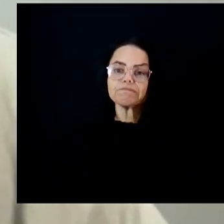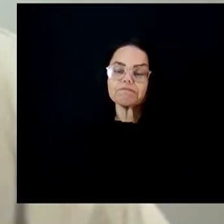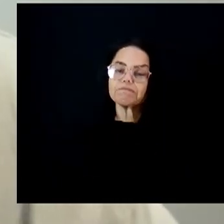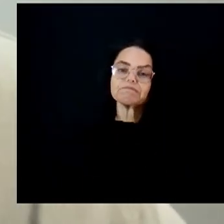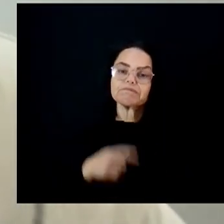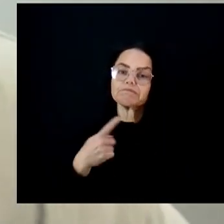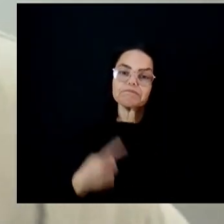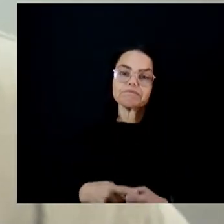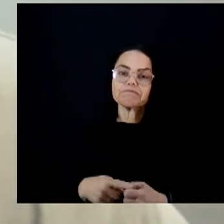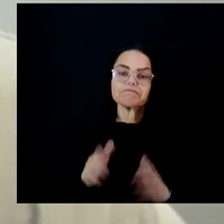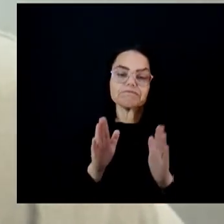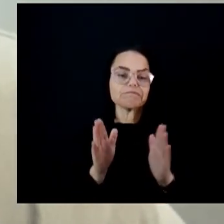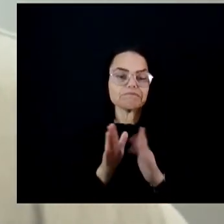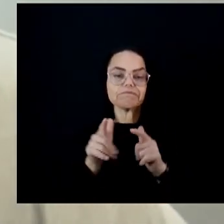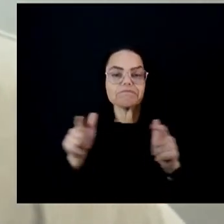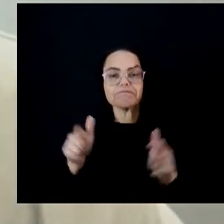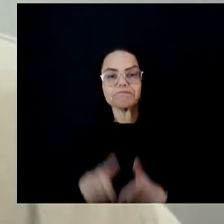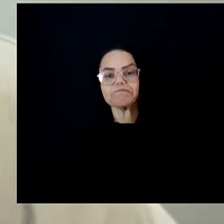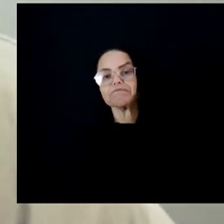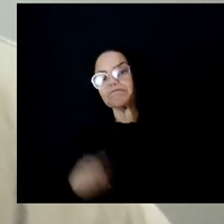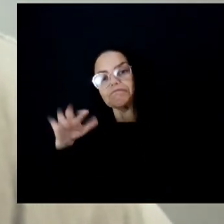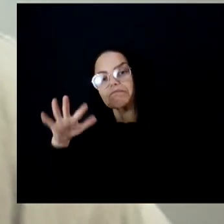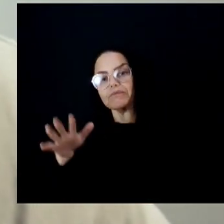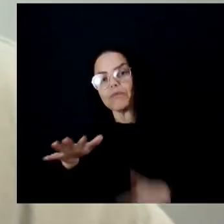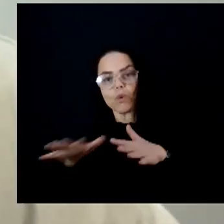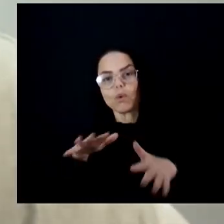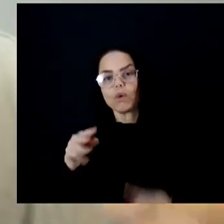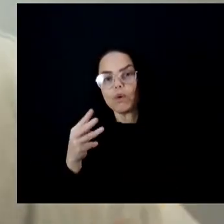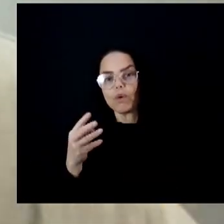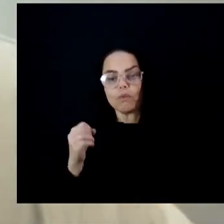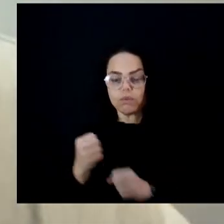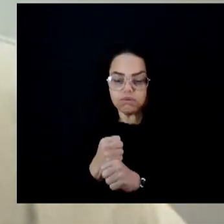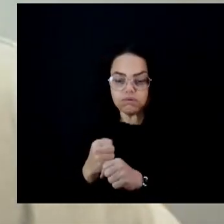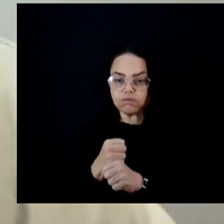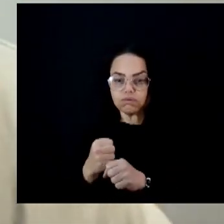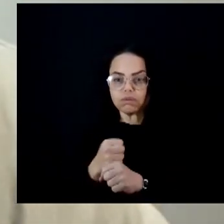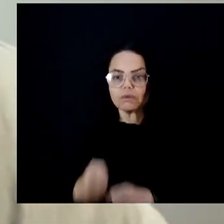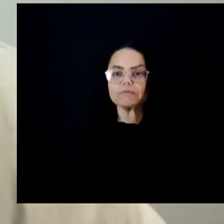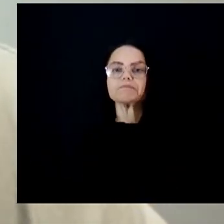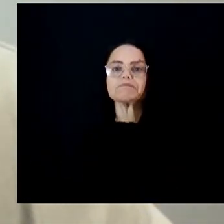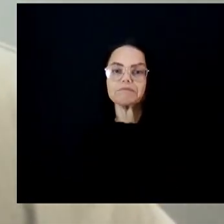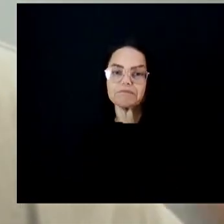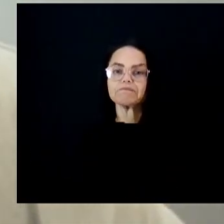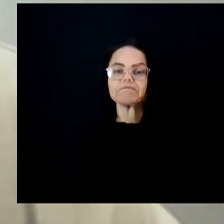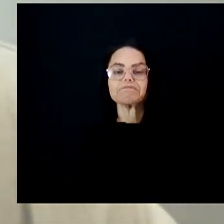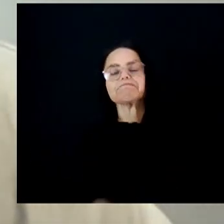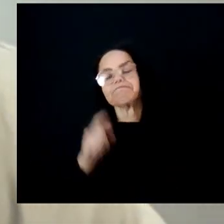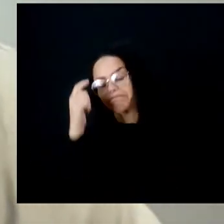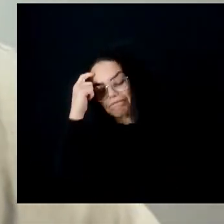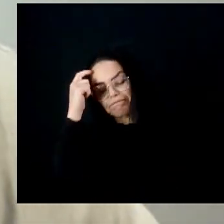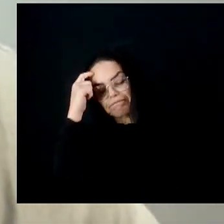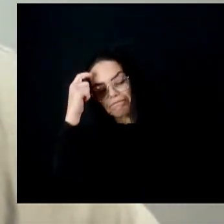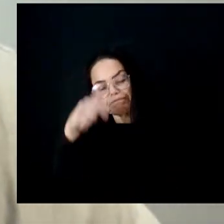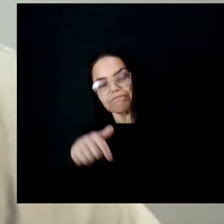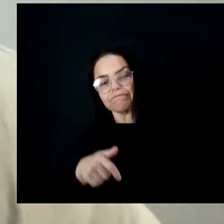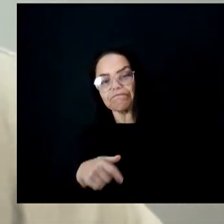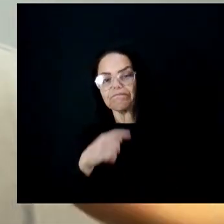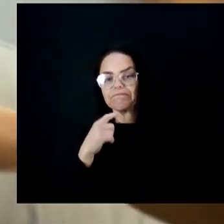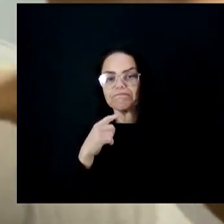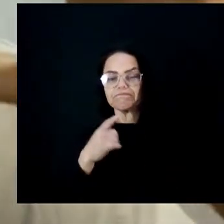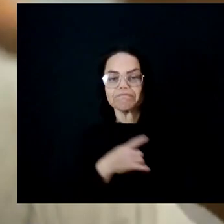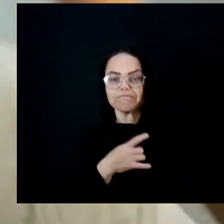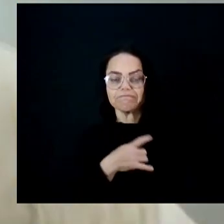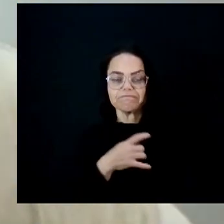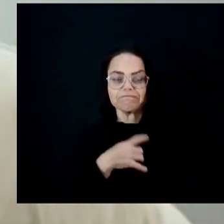grande, assim, ó, talvez aconteça um terremoto em 30 anos. E ainda é um talvez, então as incertezas que a gente trabalha quando a gente fala